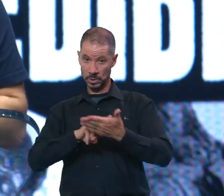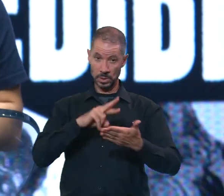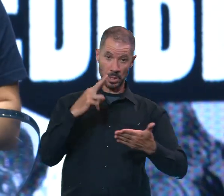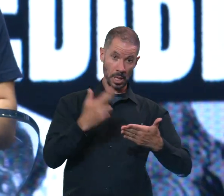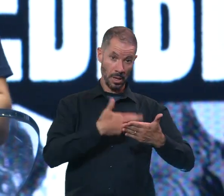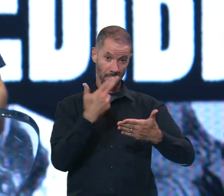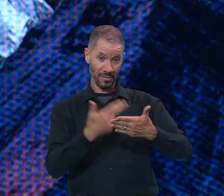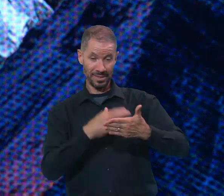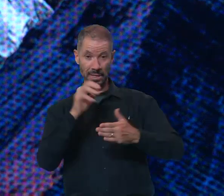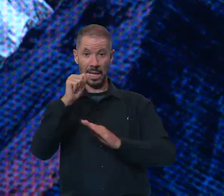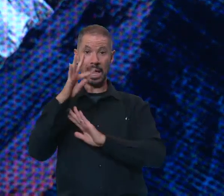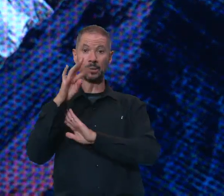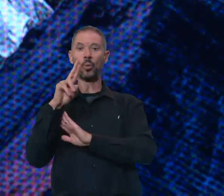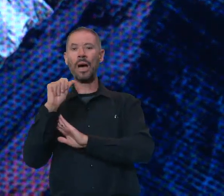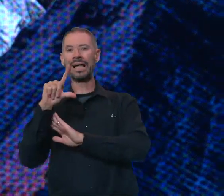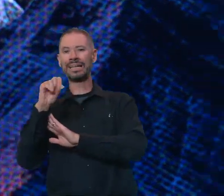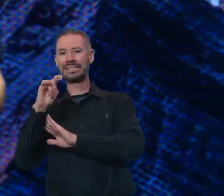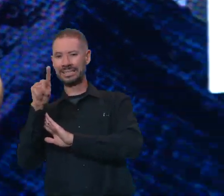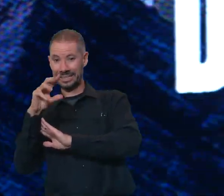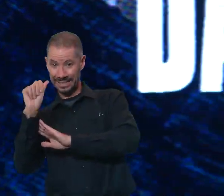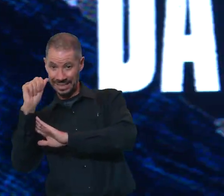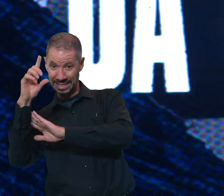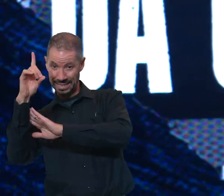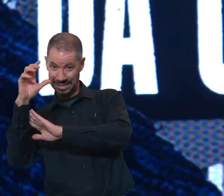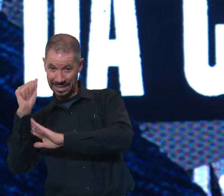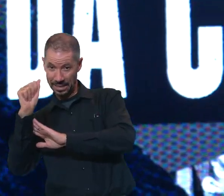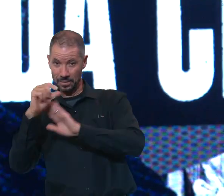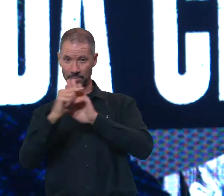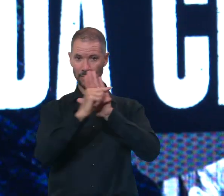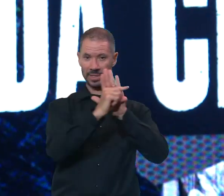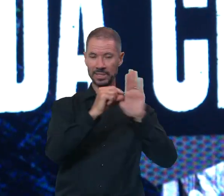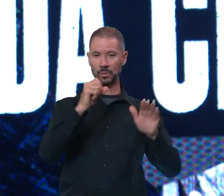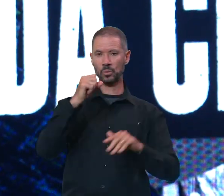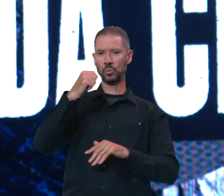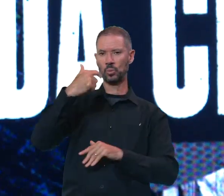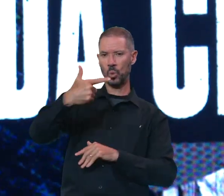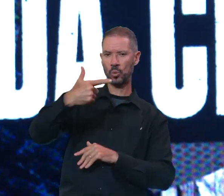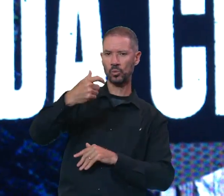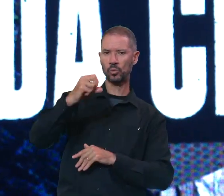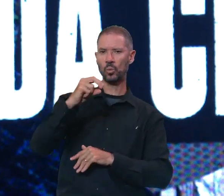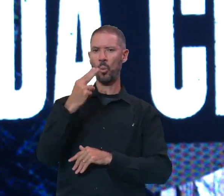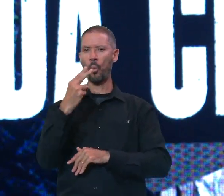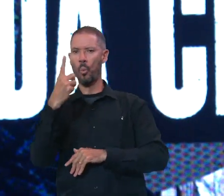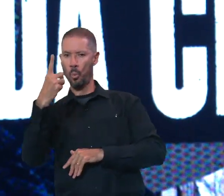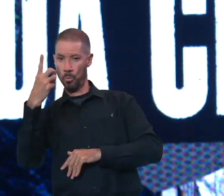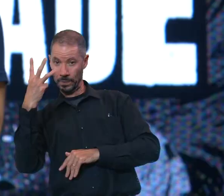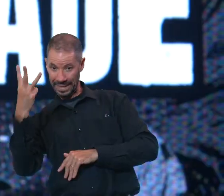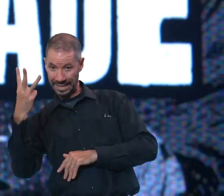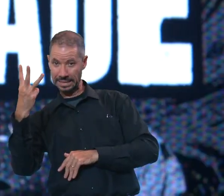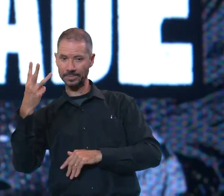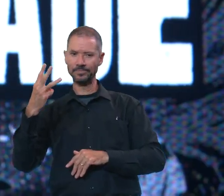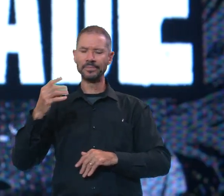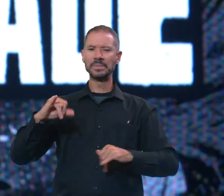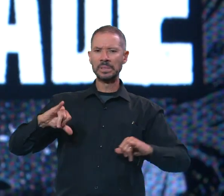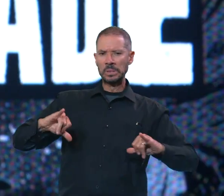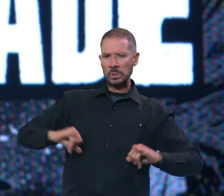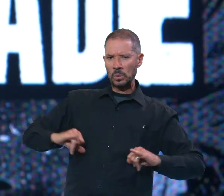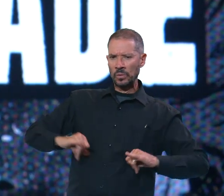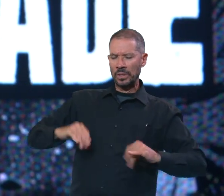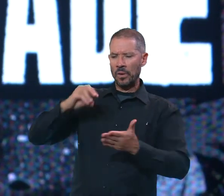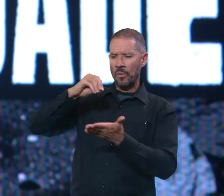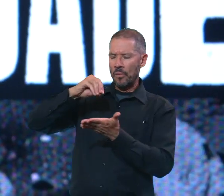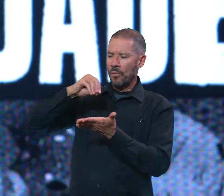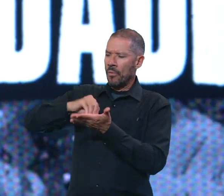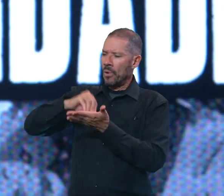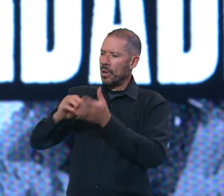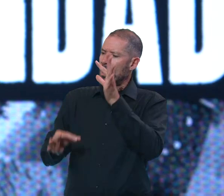Atualizada, se não me falha a memória, vai aparecer um outro termo no versículo 12 ou 13, que vai dizer que, quando ele sofria